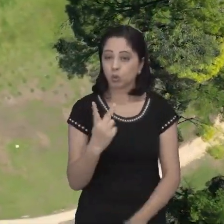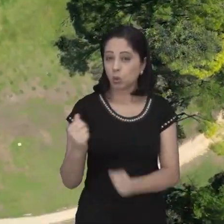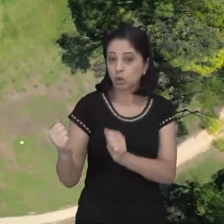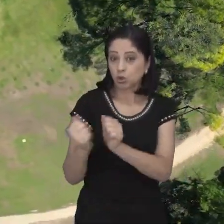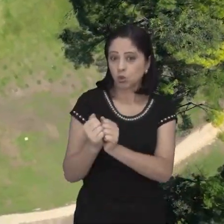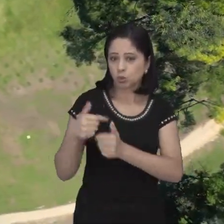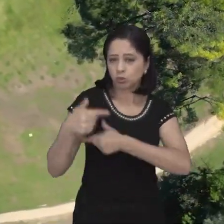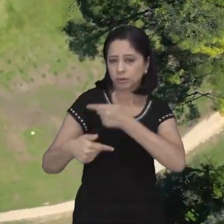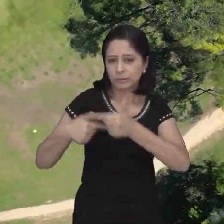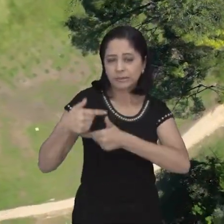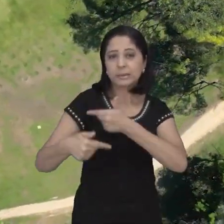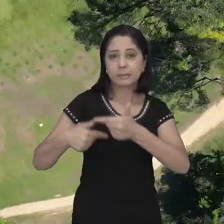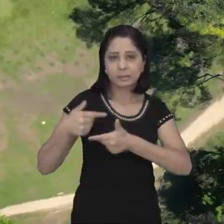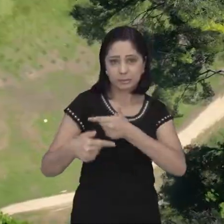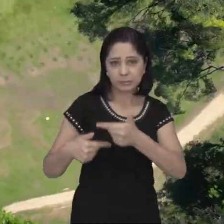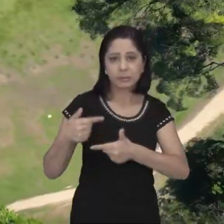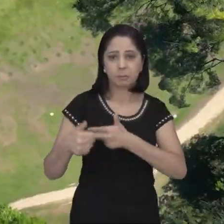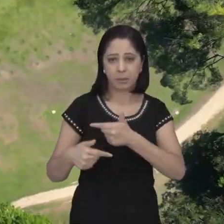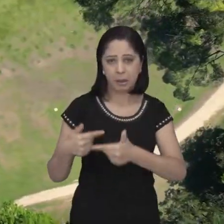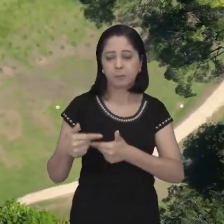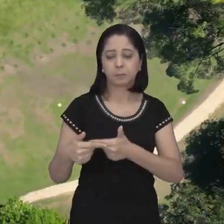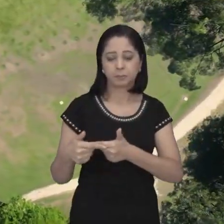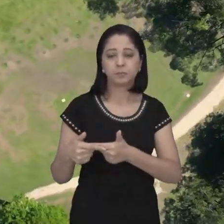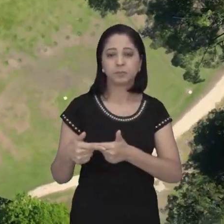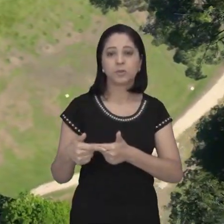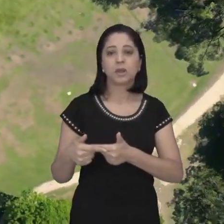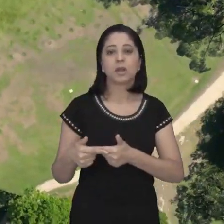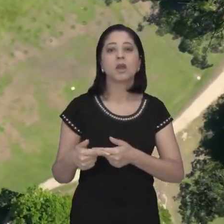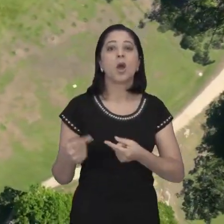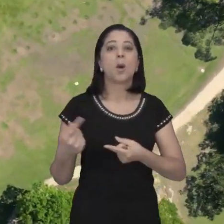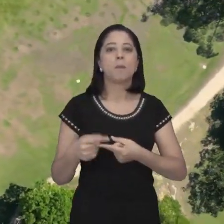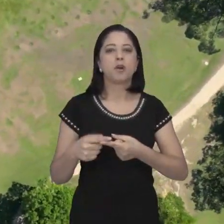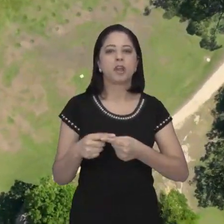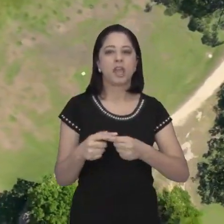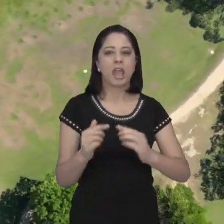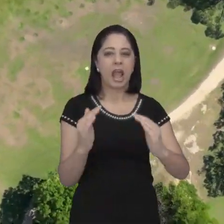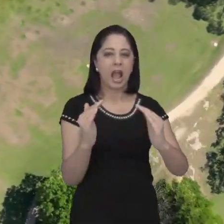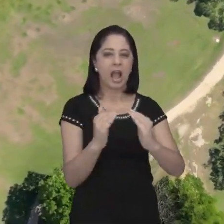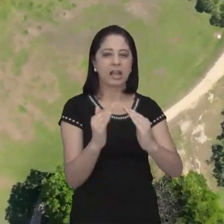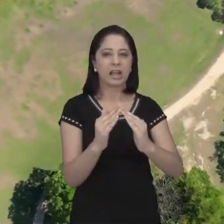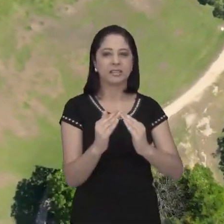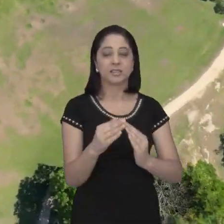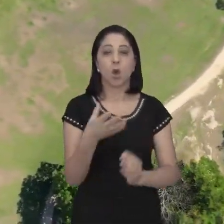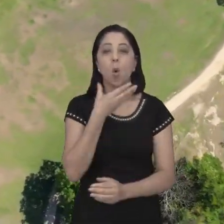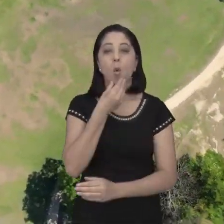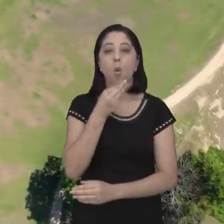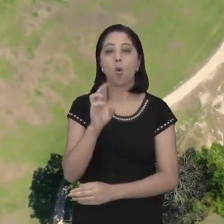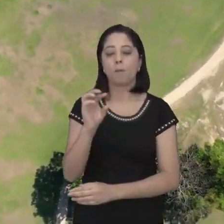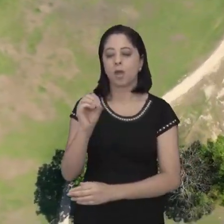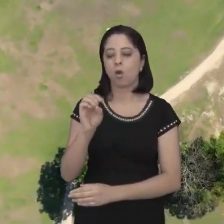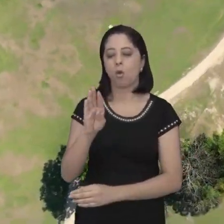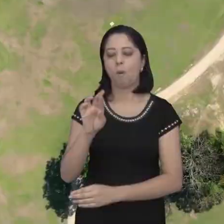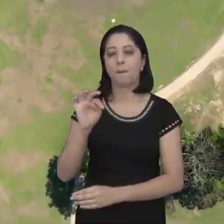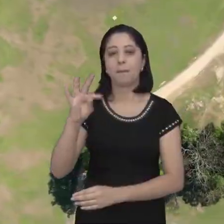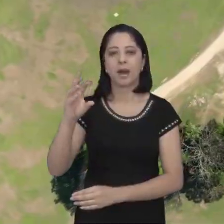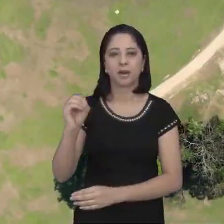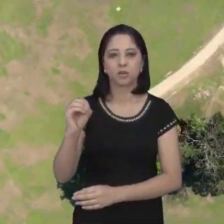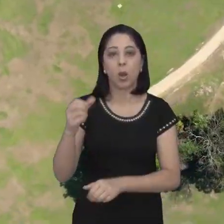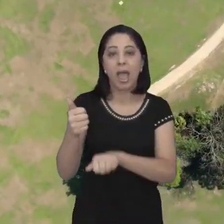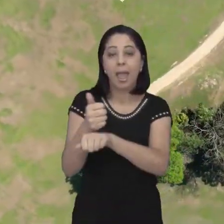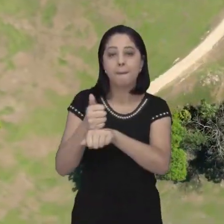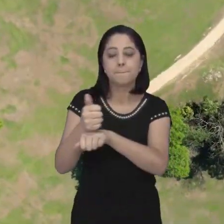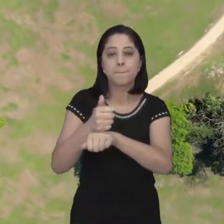foram crescendo as plantas e foram vestindo mesmo a casa, né? Foram dando sombra, mas tinham coisas